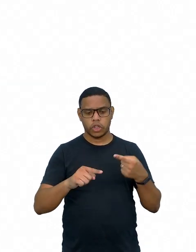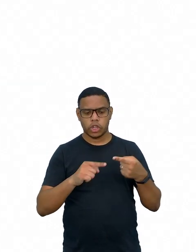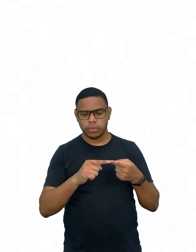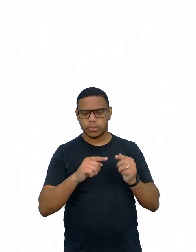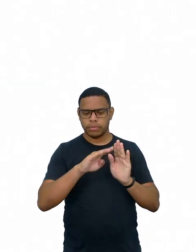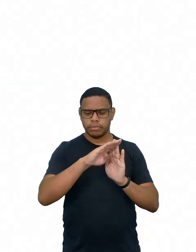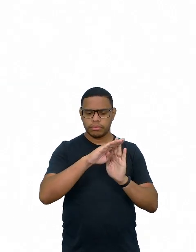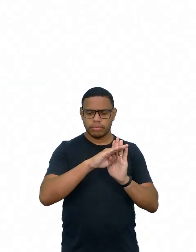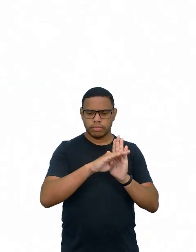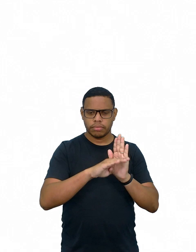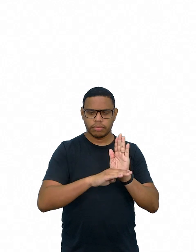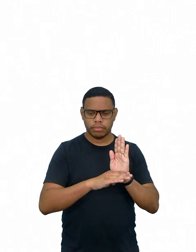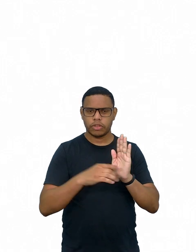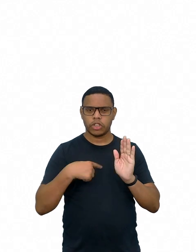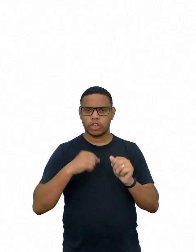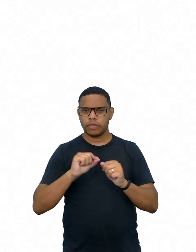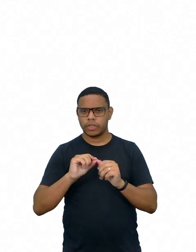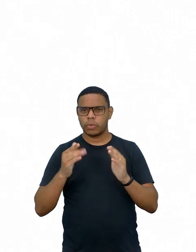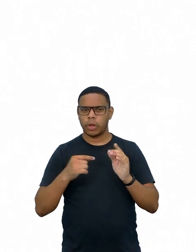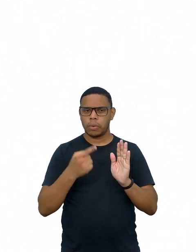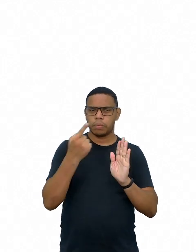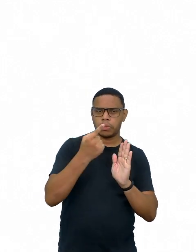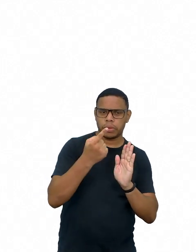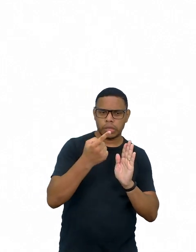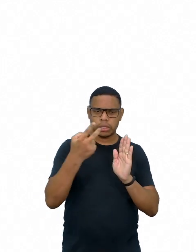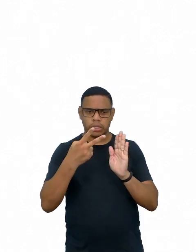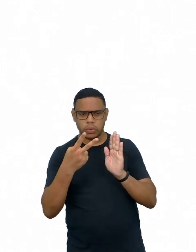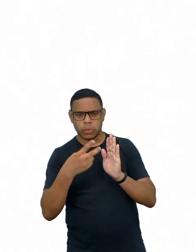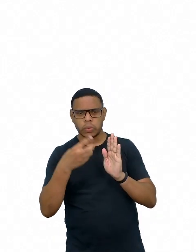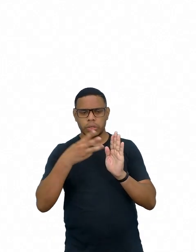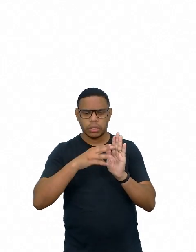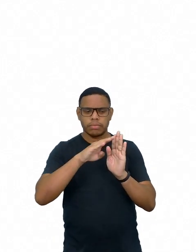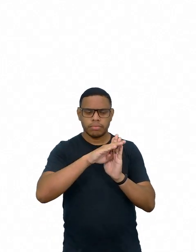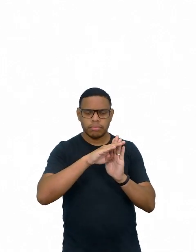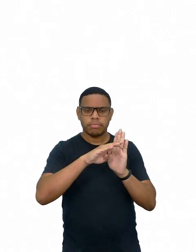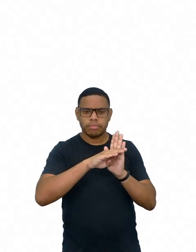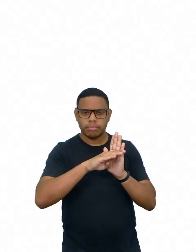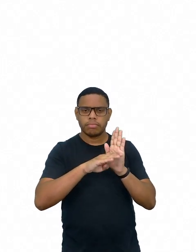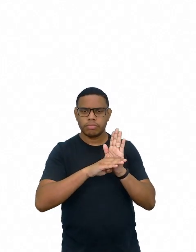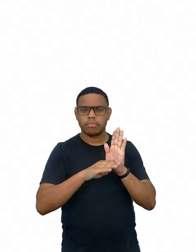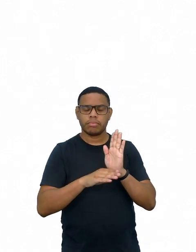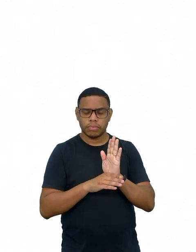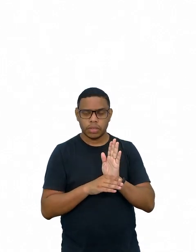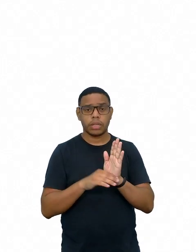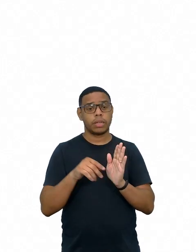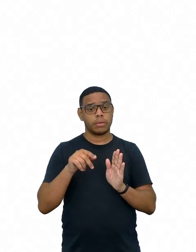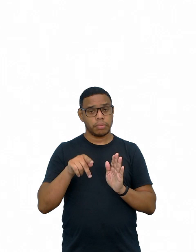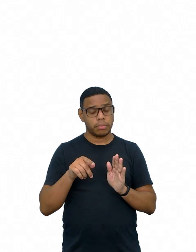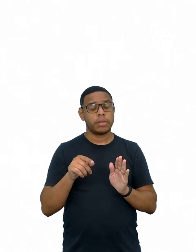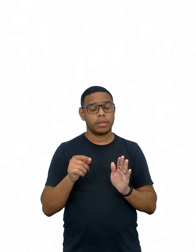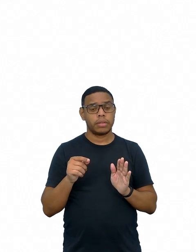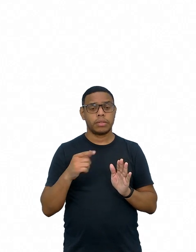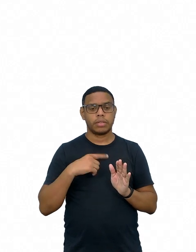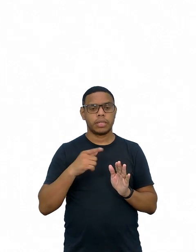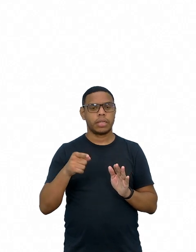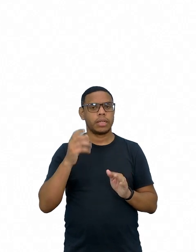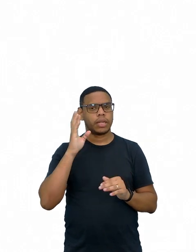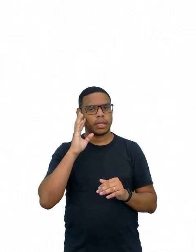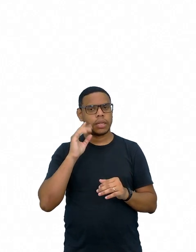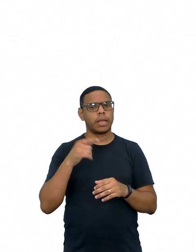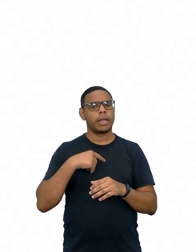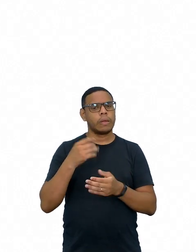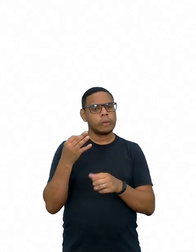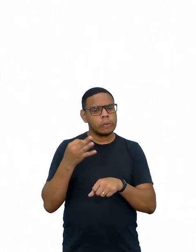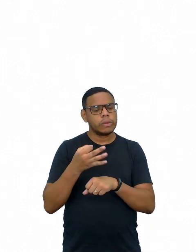o que eu vou fazer, qual a ordem que eu vou fazer, quando que eu tenho que entregar, Aí eles têm que desenvolver a